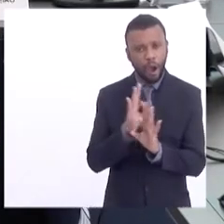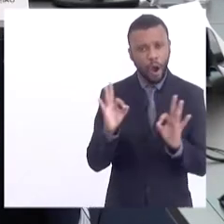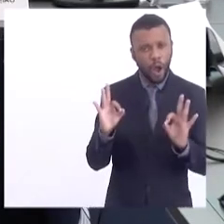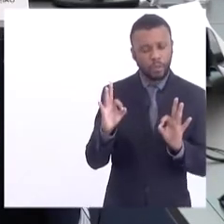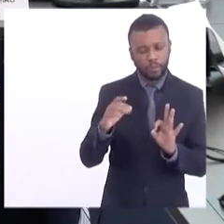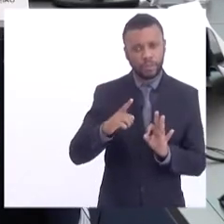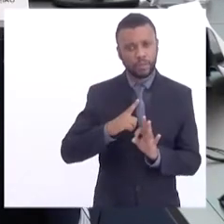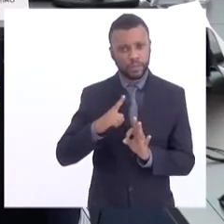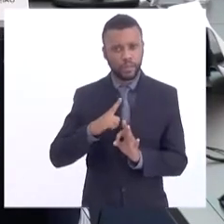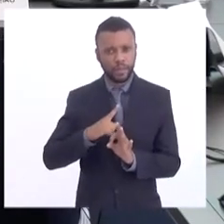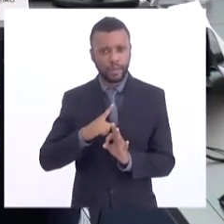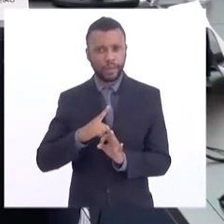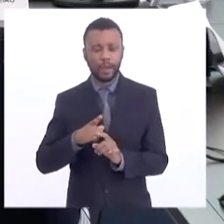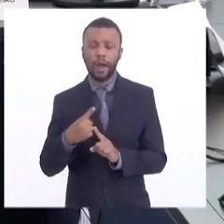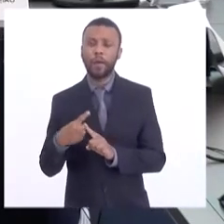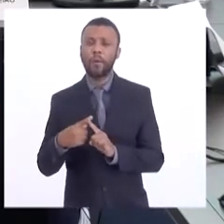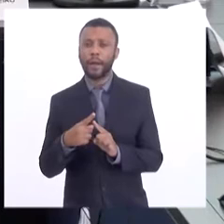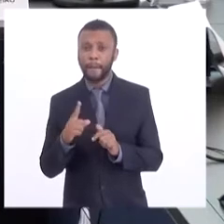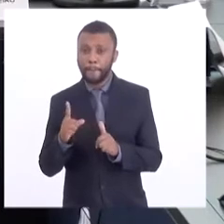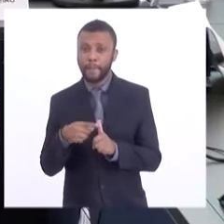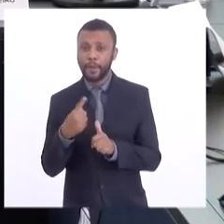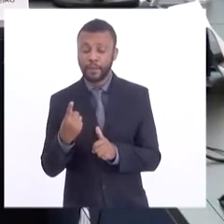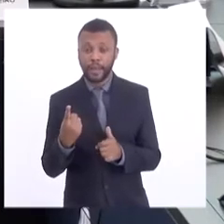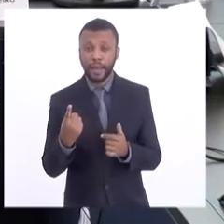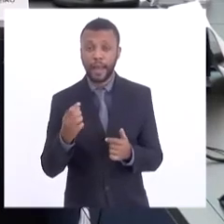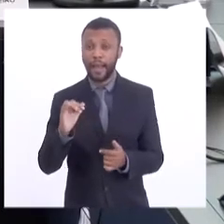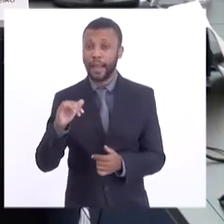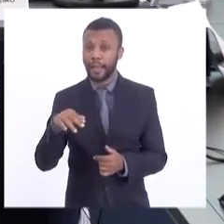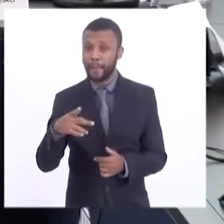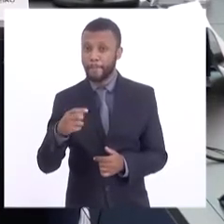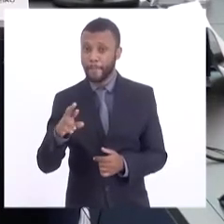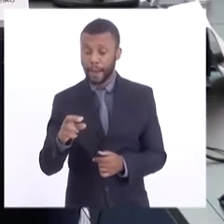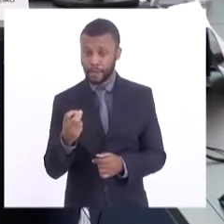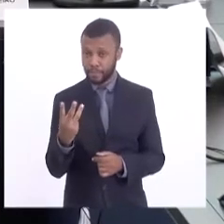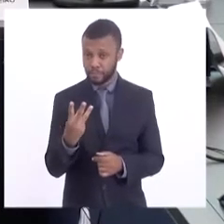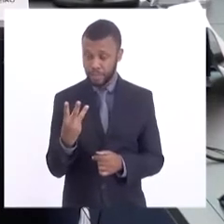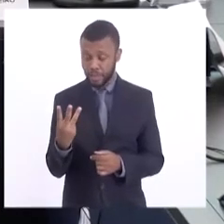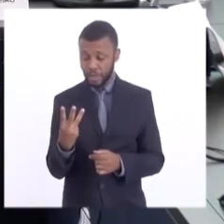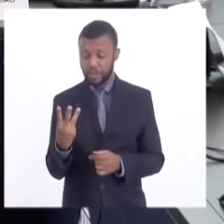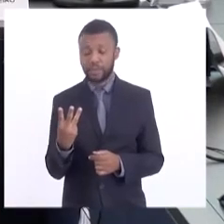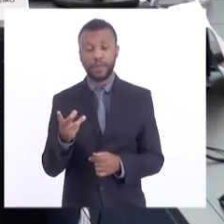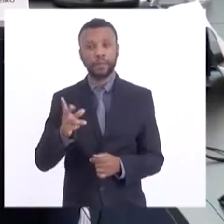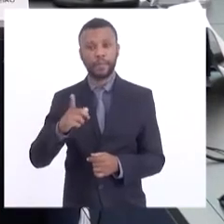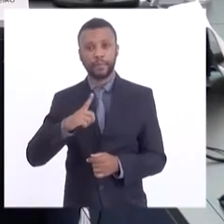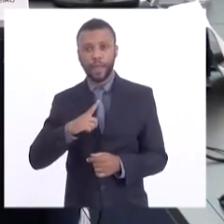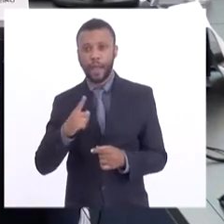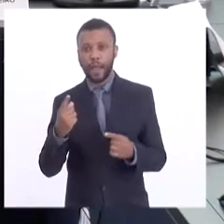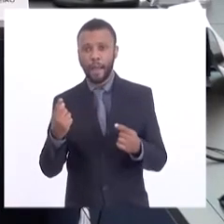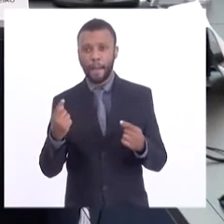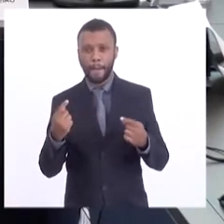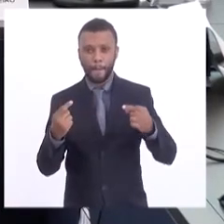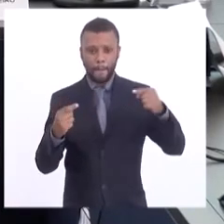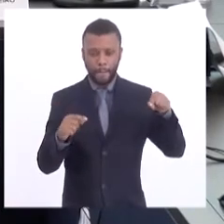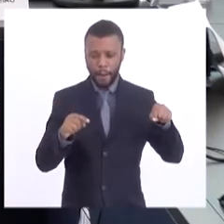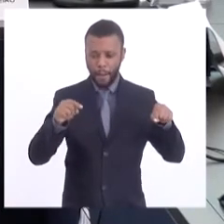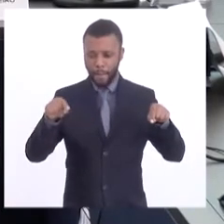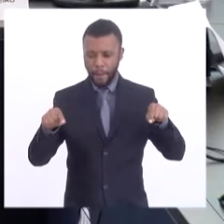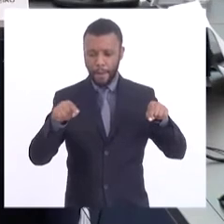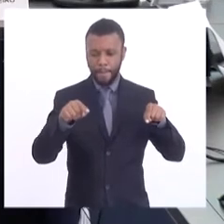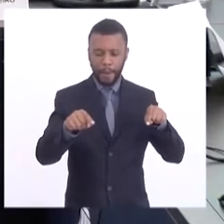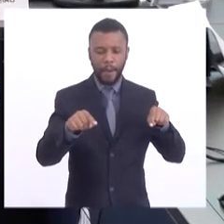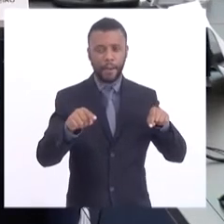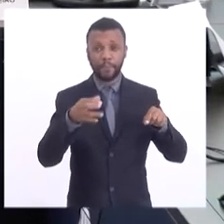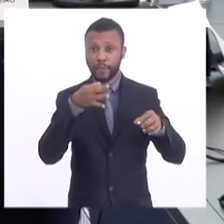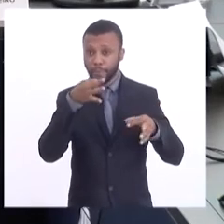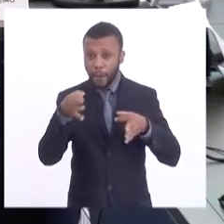porque primeiro quer ímpar e sempre alterar nome para parar e